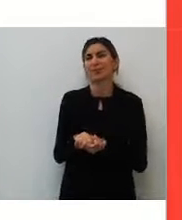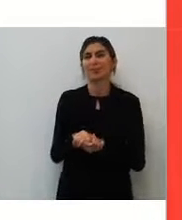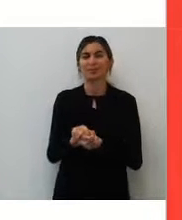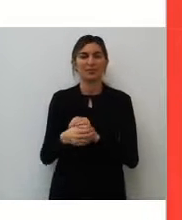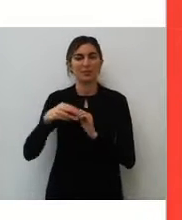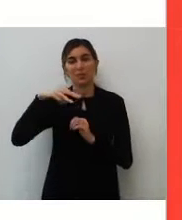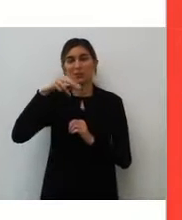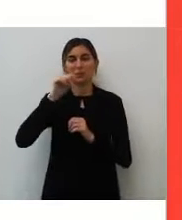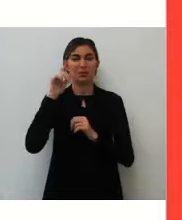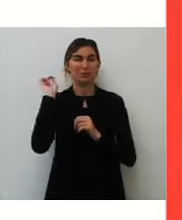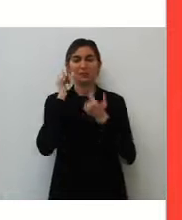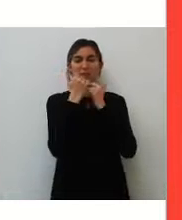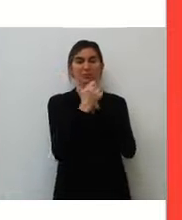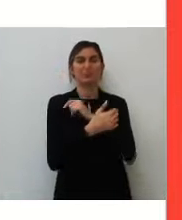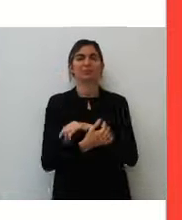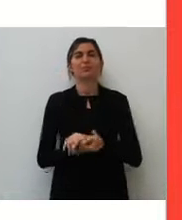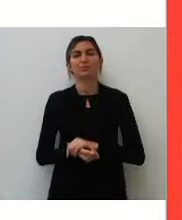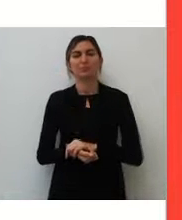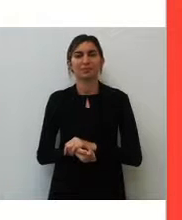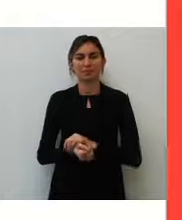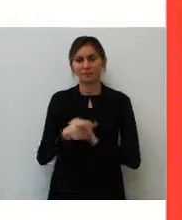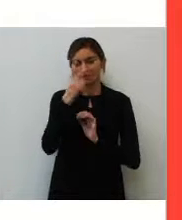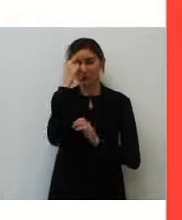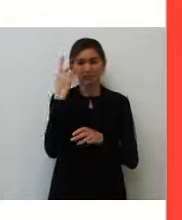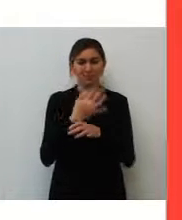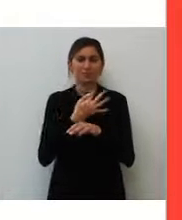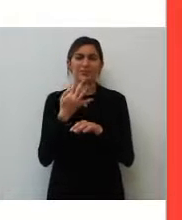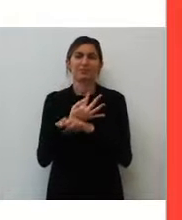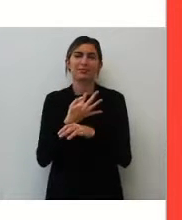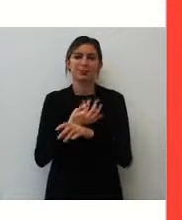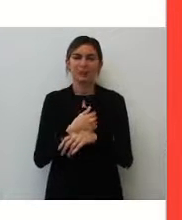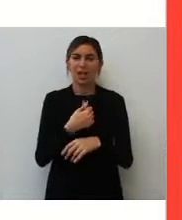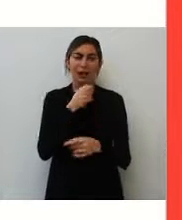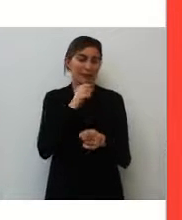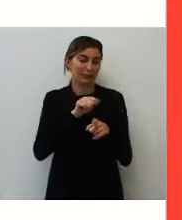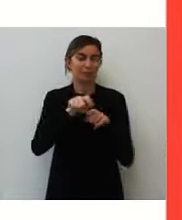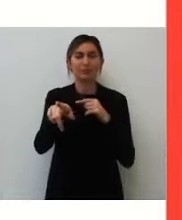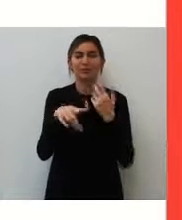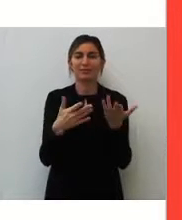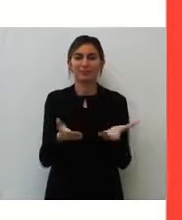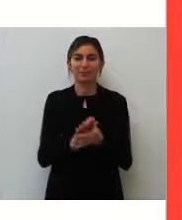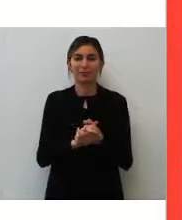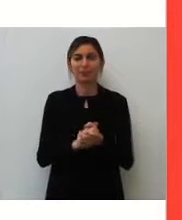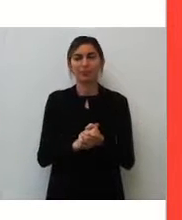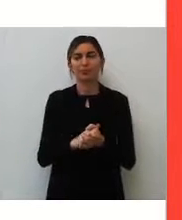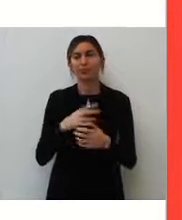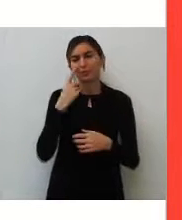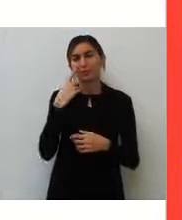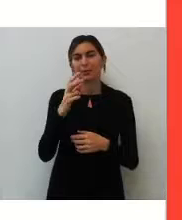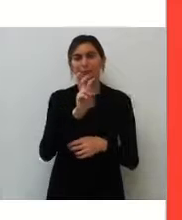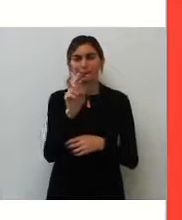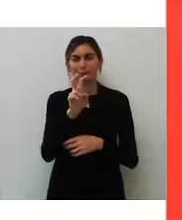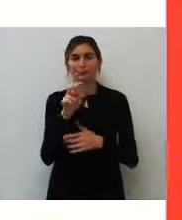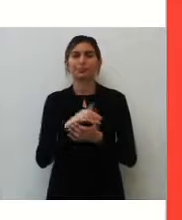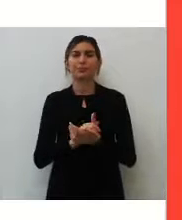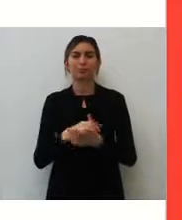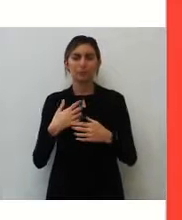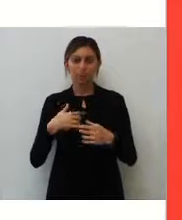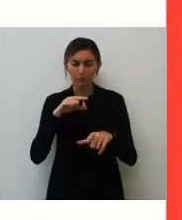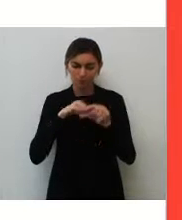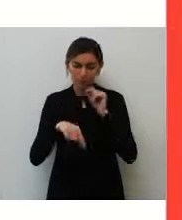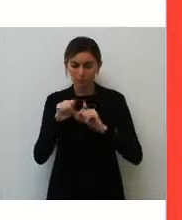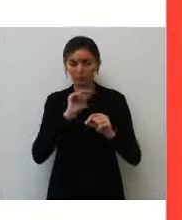manoel ri comigo manoel é mentira ainda quem da canção assinale a